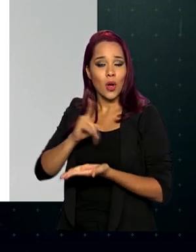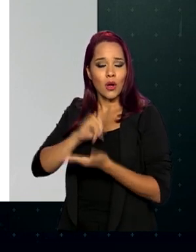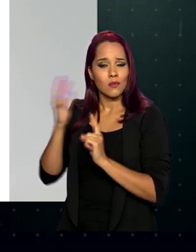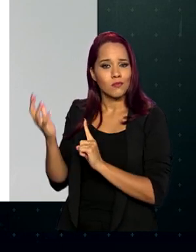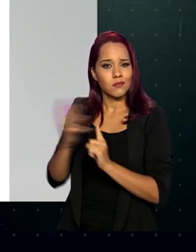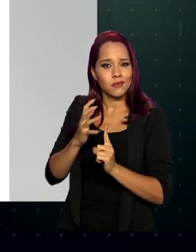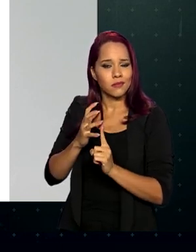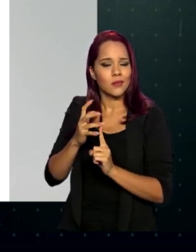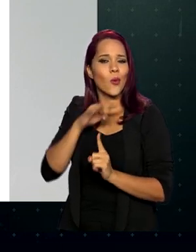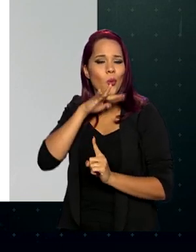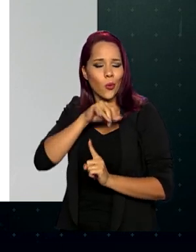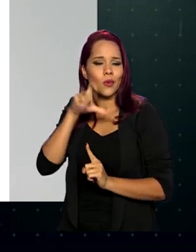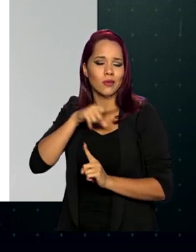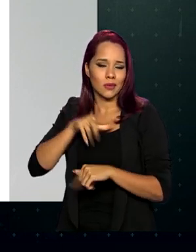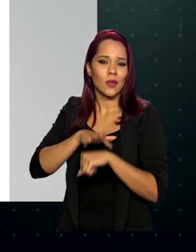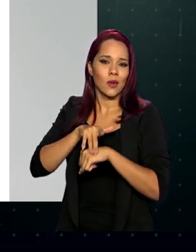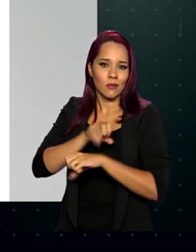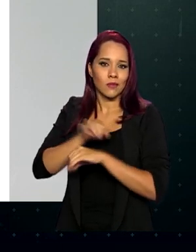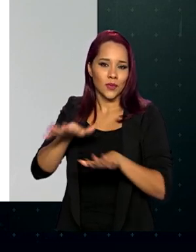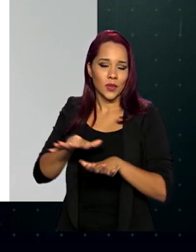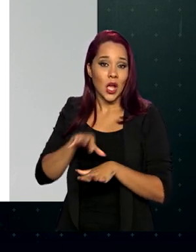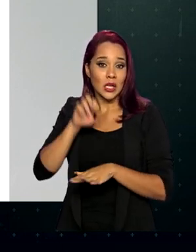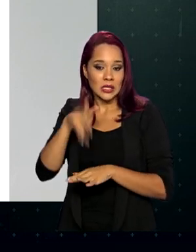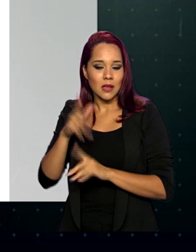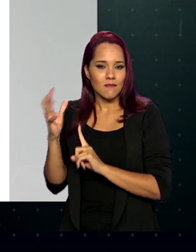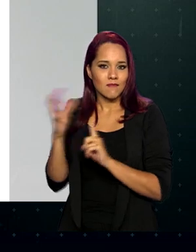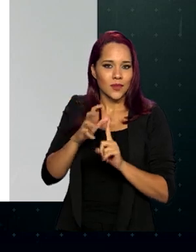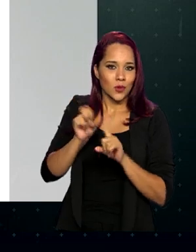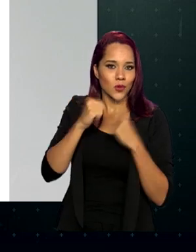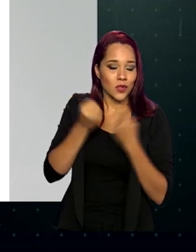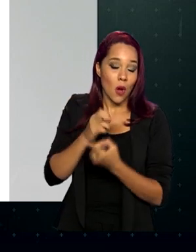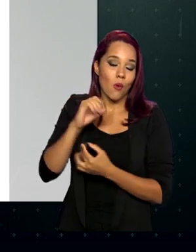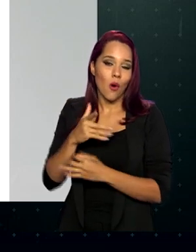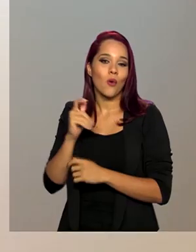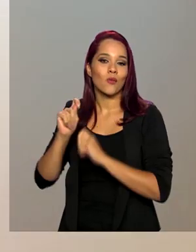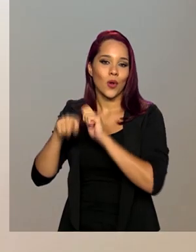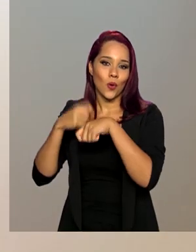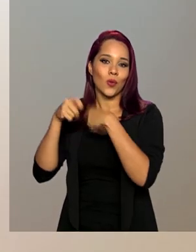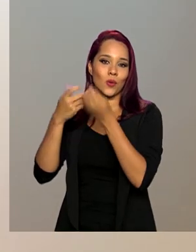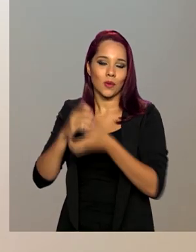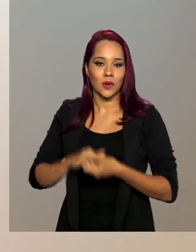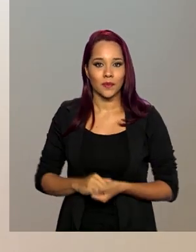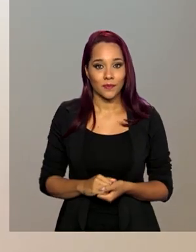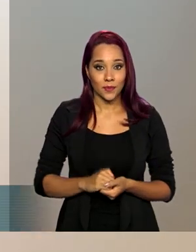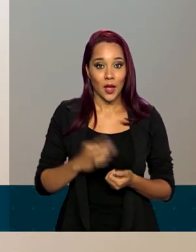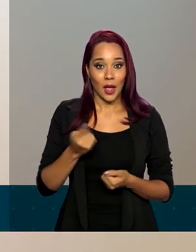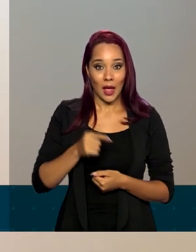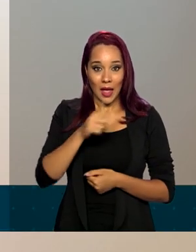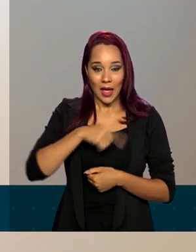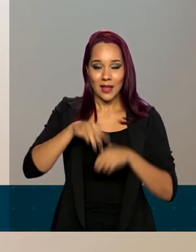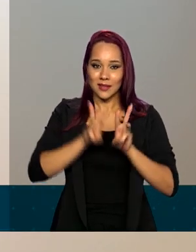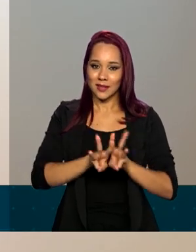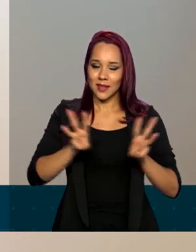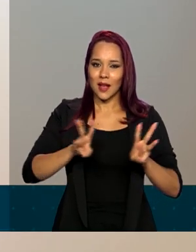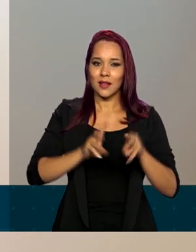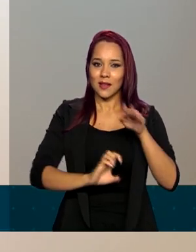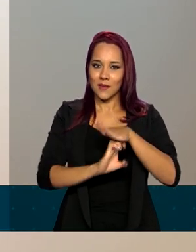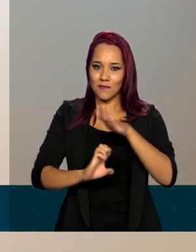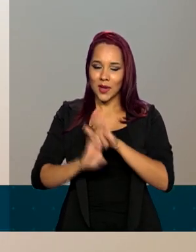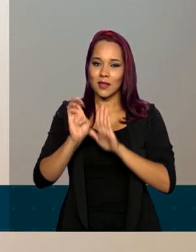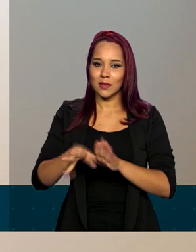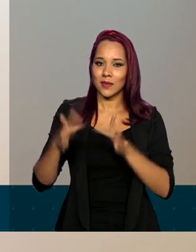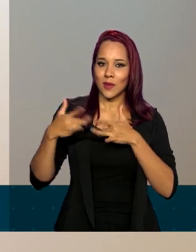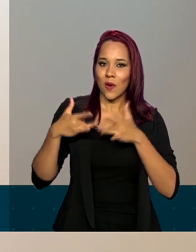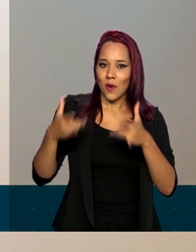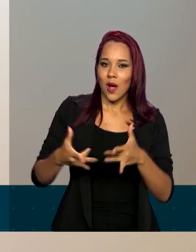impactos negativos da pandemia, sejam sociais ou econômicos. Por meio dessa plataforma, as empresas poderão